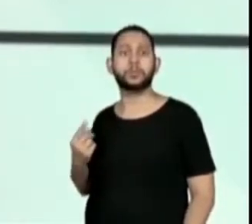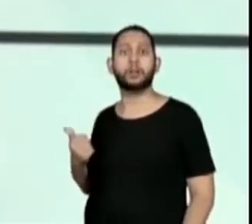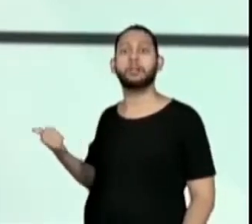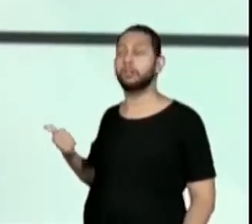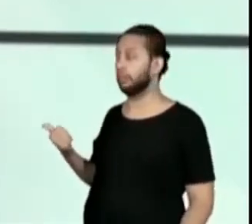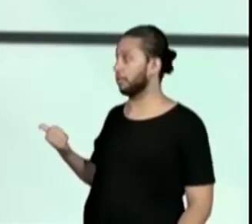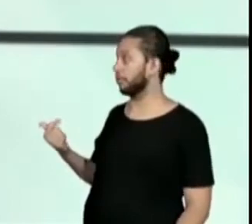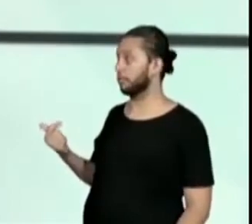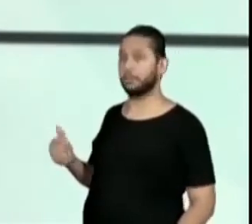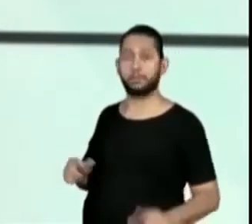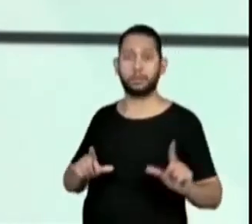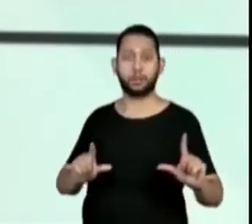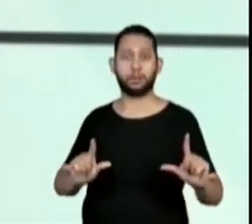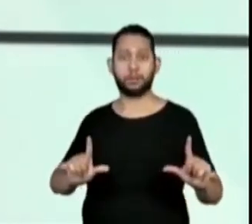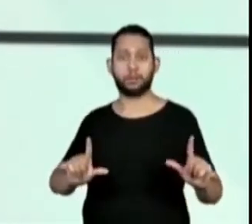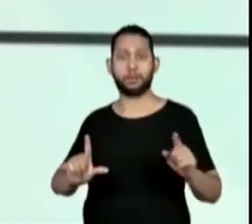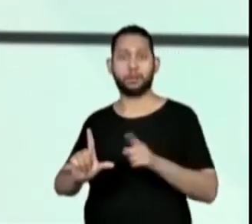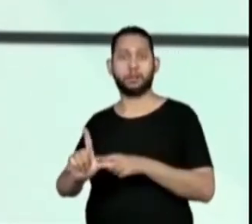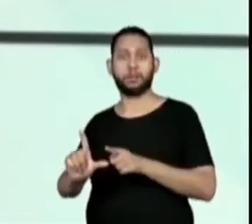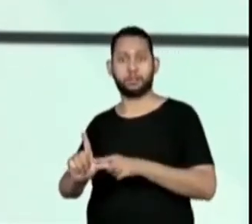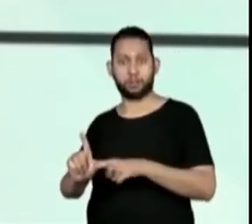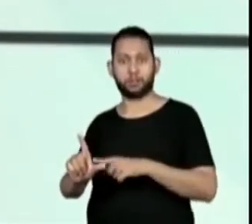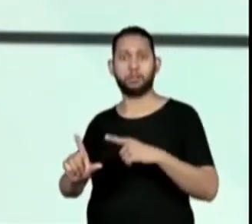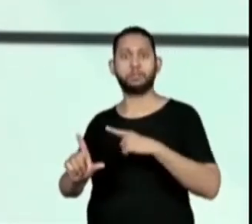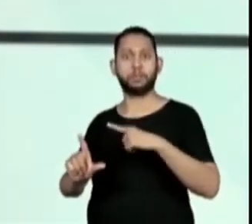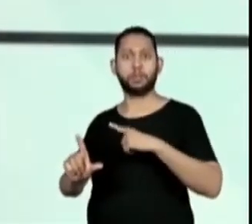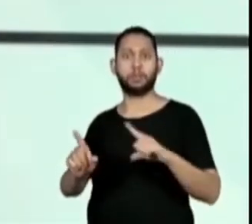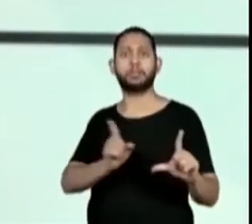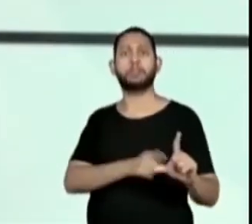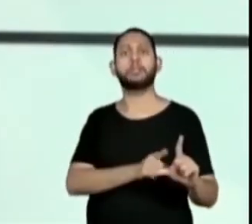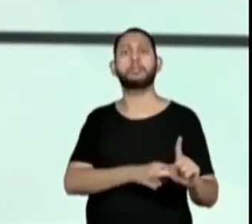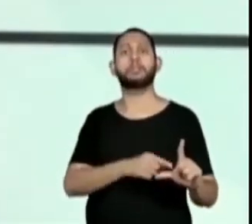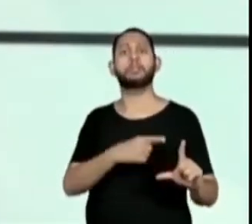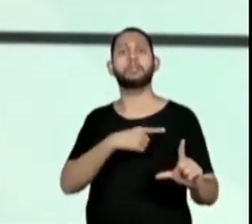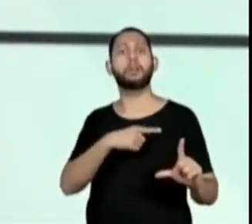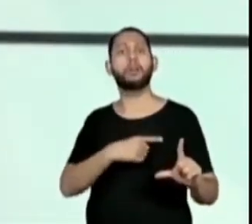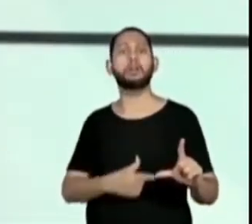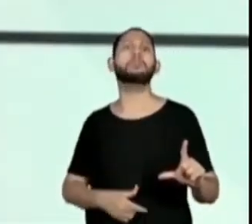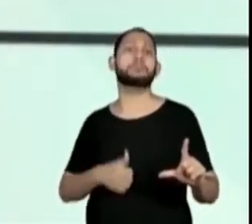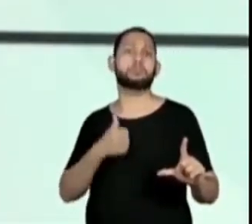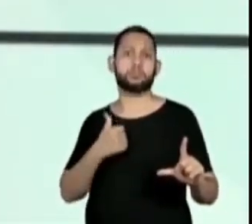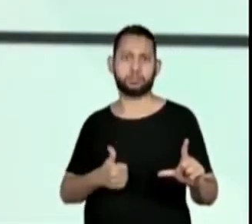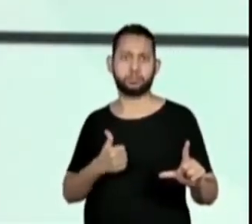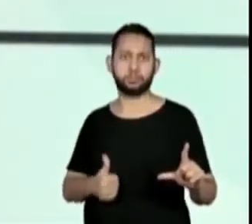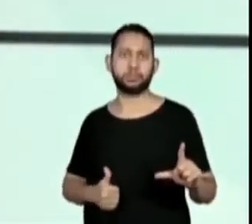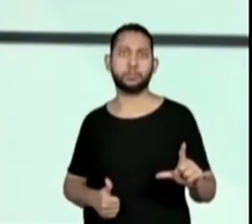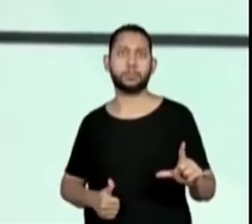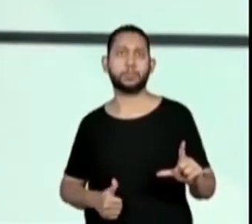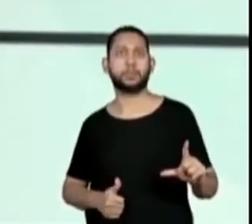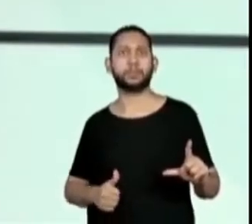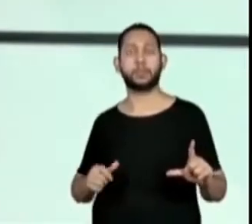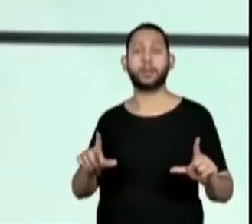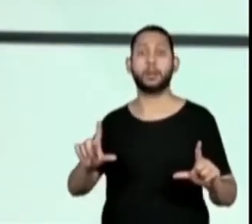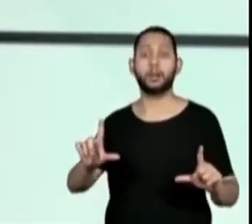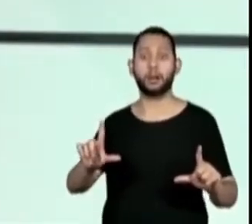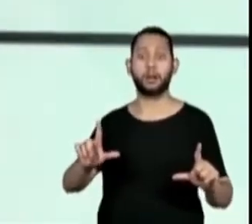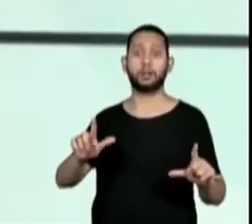canto, tem também? Usa aí a ferramenta de vocês. Também tem. Beleza? Em cima